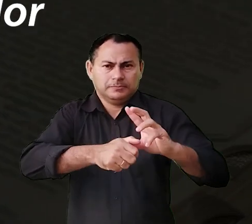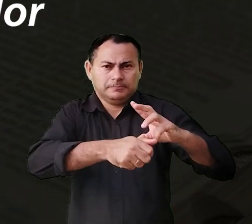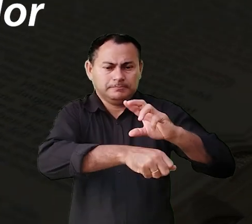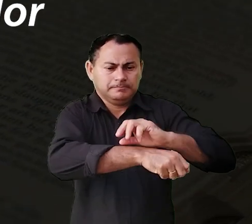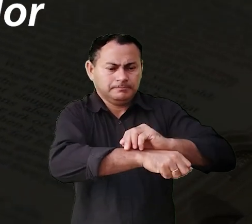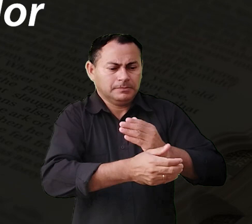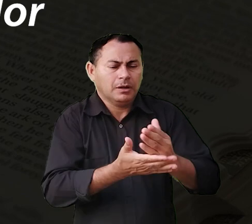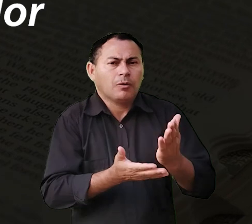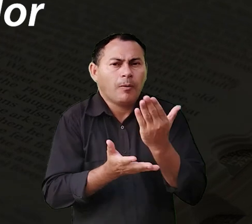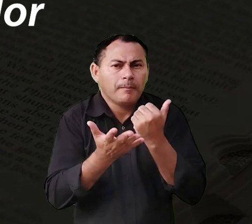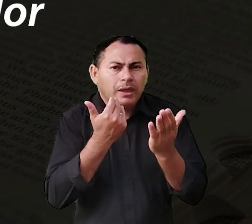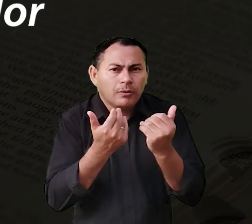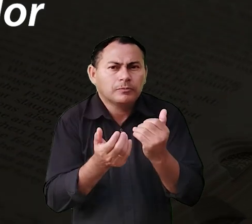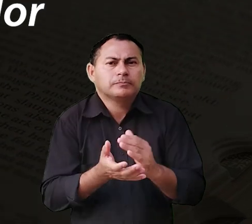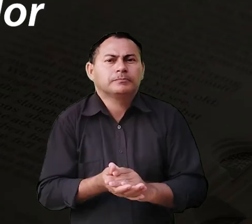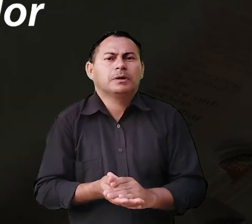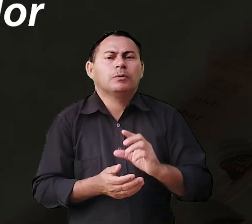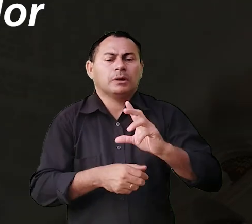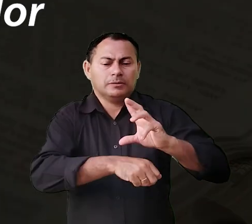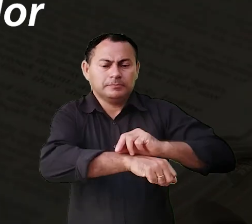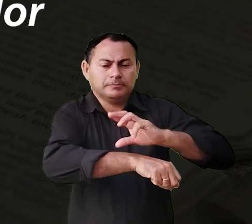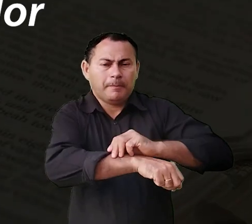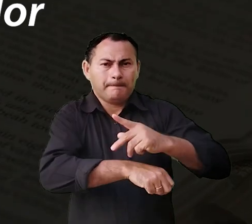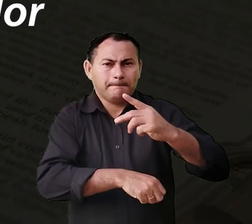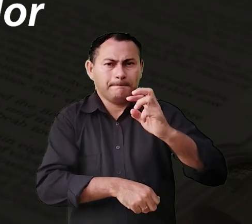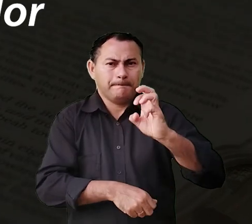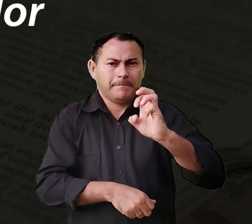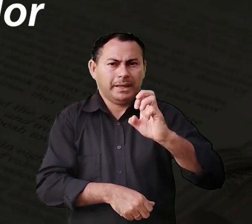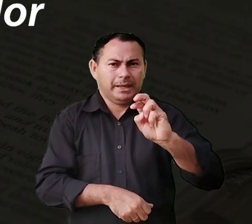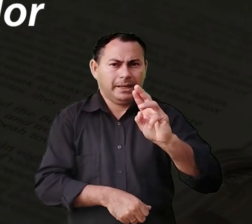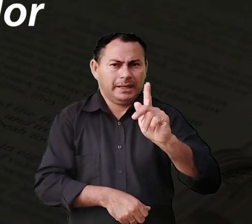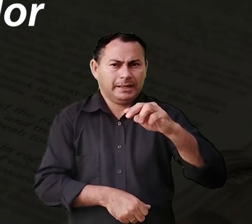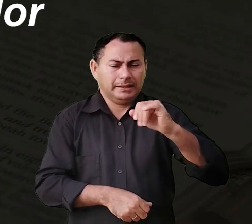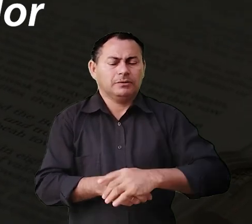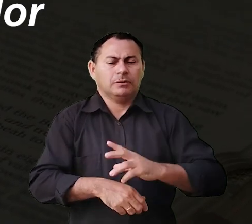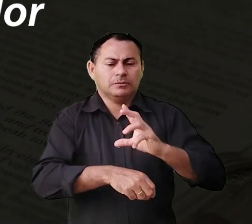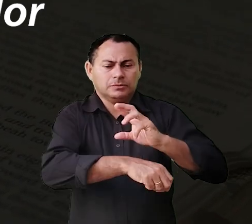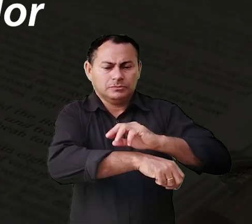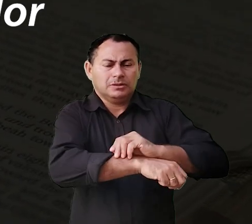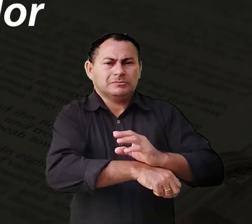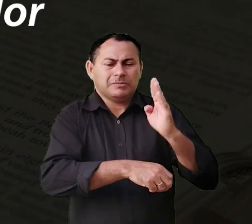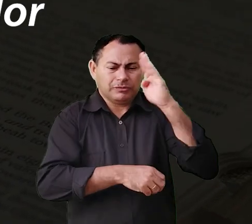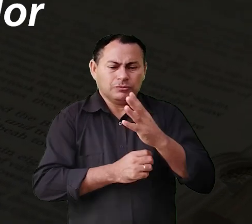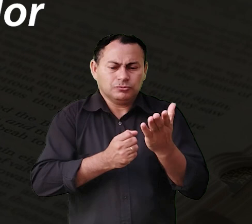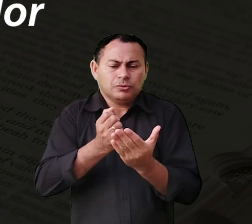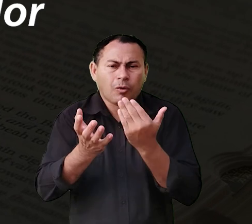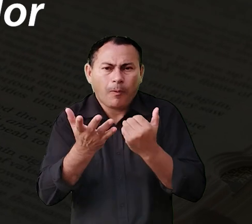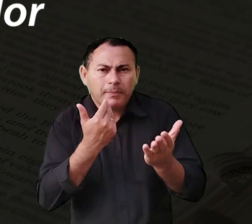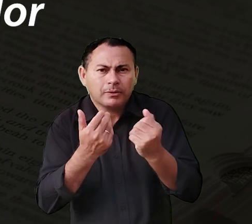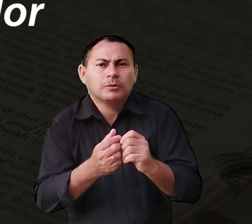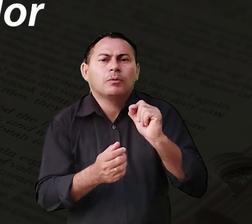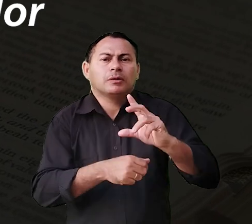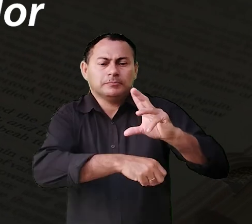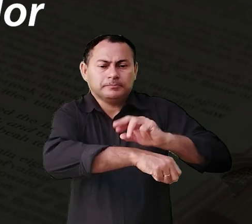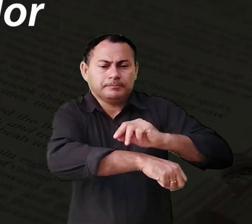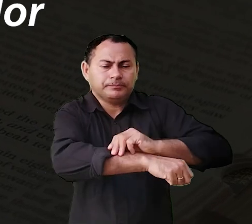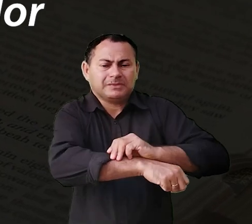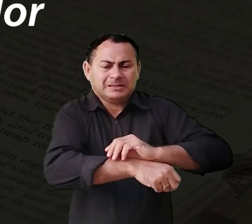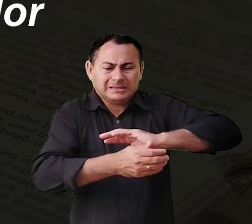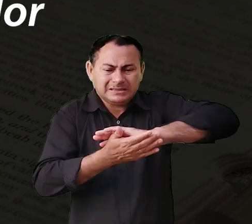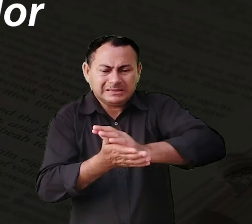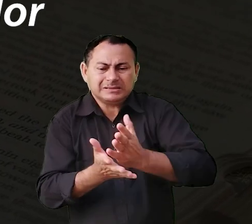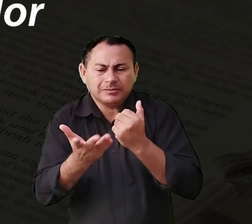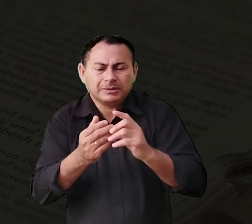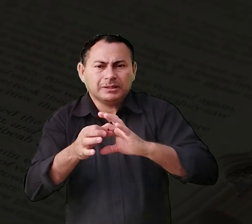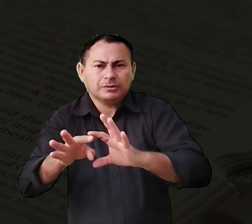deixou, o gafanhoto peregrino comeu. O que o gafanhoto peregrino deixou, o gafanhoto devastador comeu. O que o